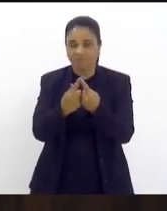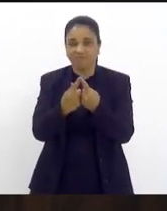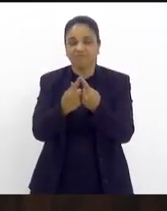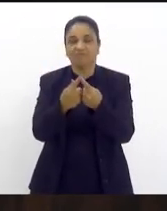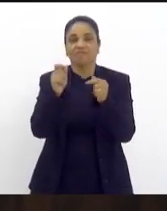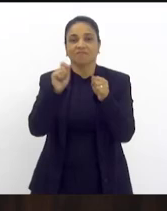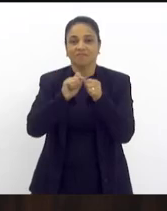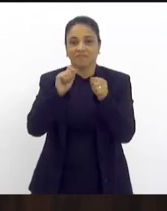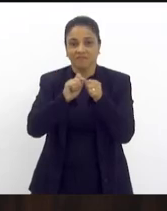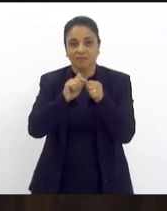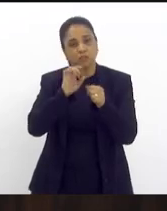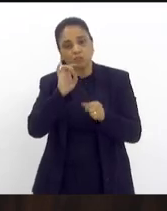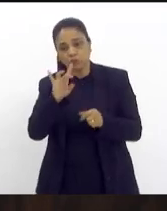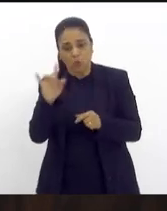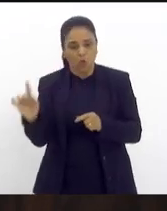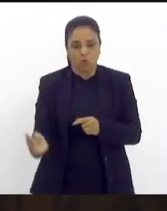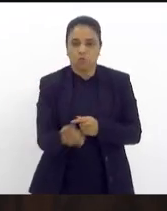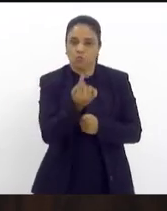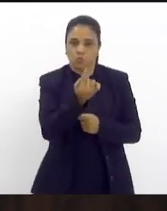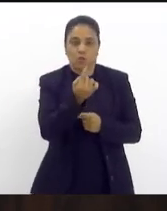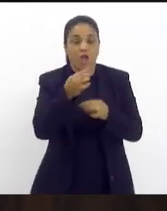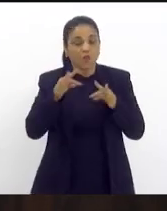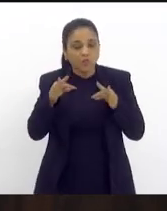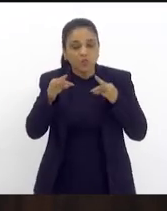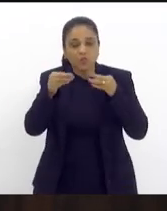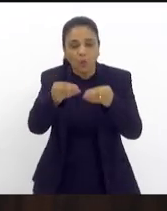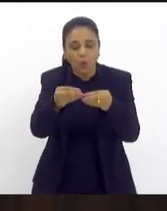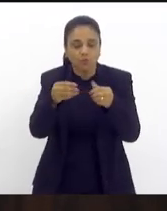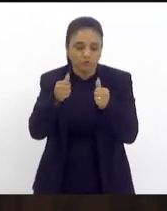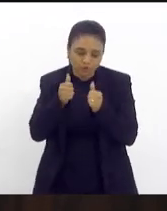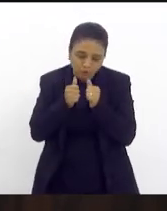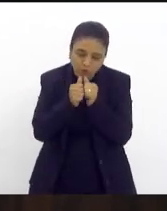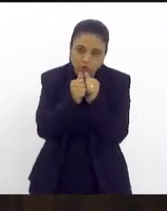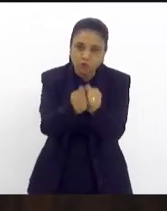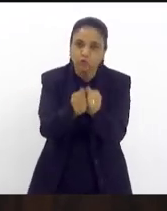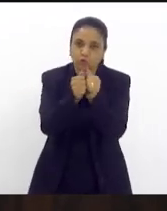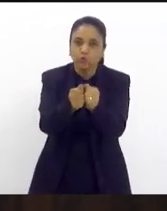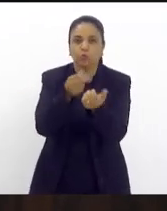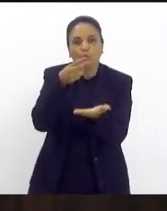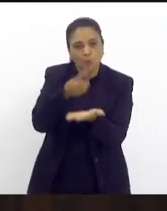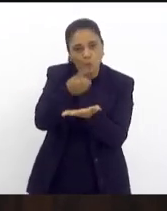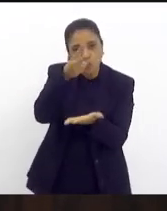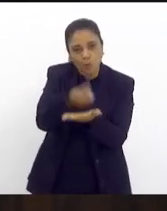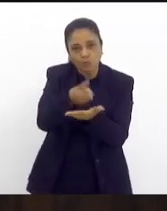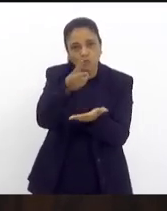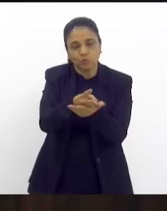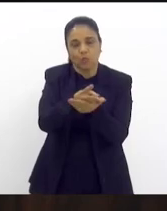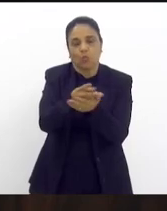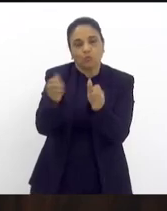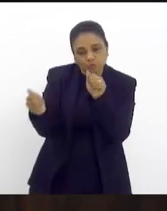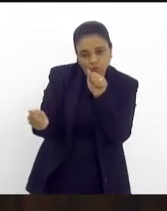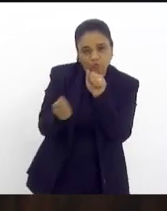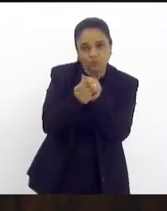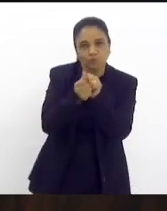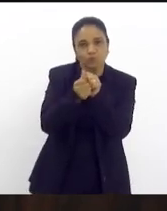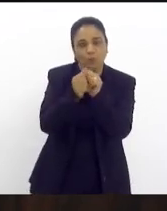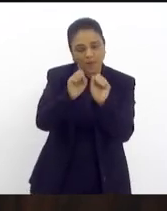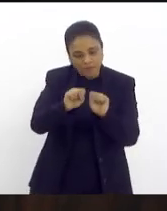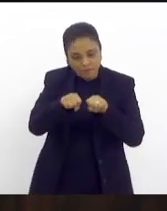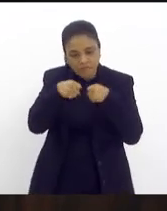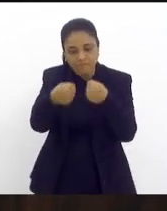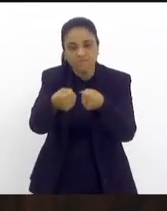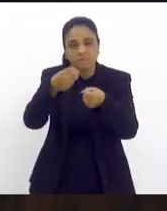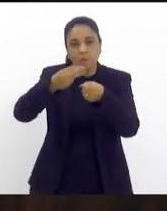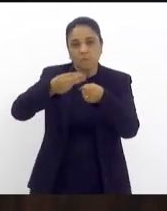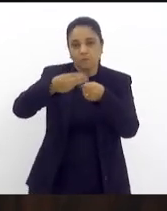faz, não só ao senhor, mas a todos que caminharam e continuam caminhando ao seu lado, pela defesa do município